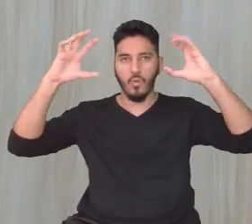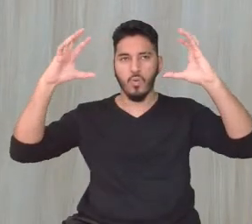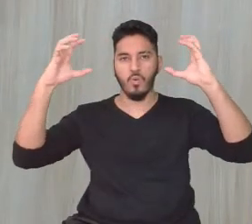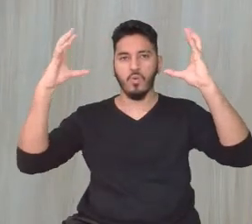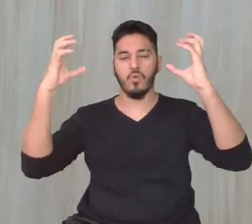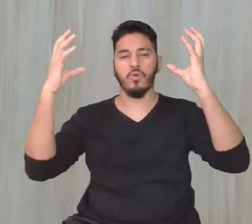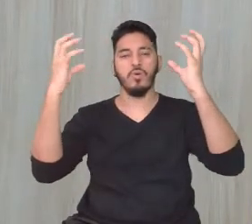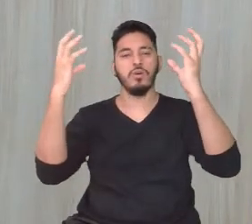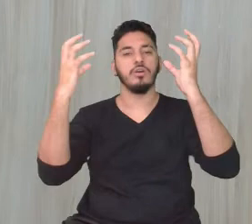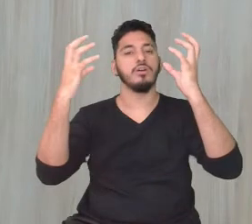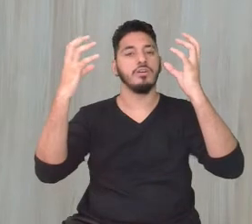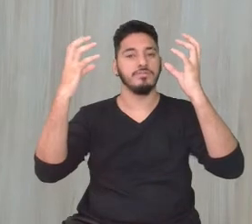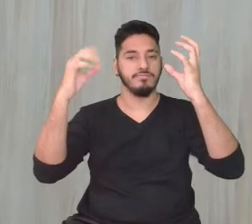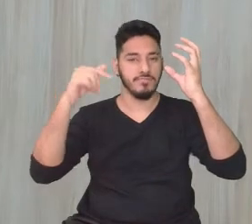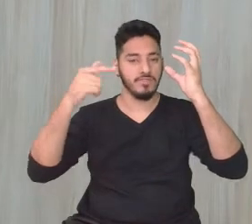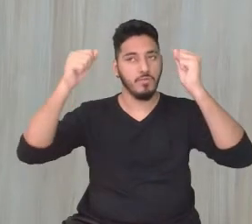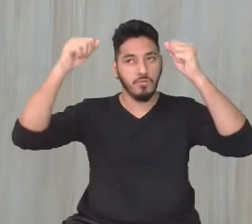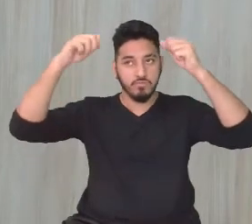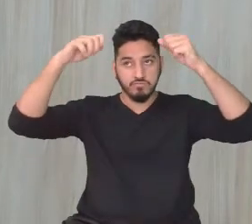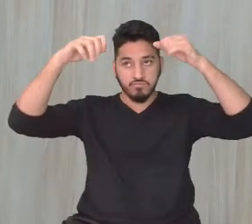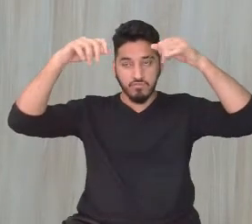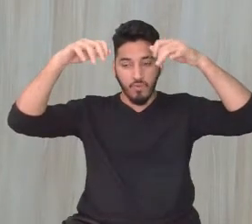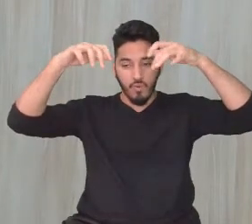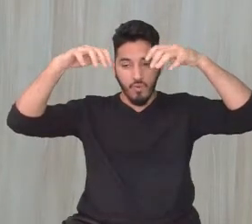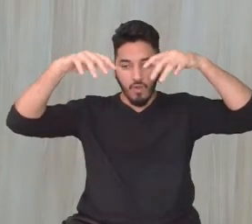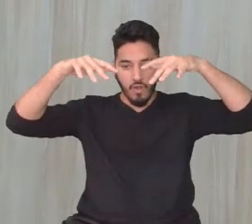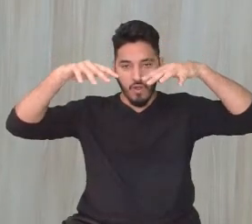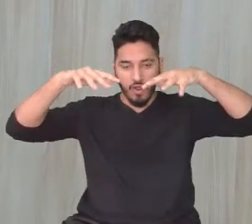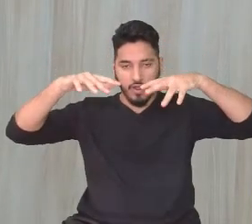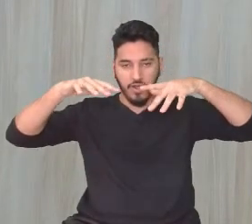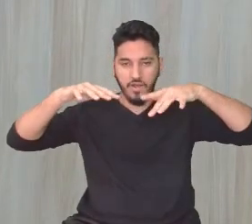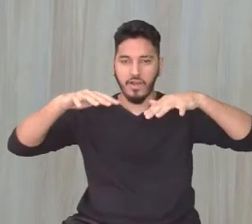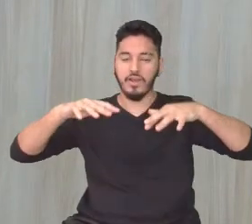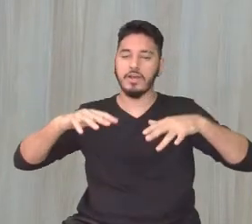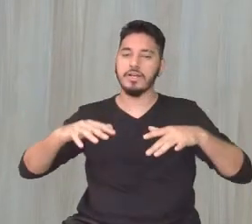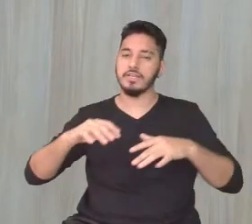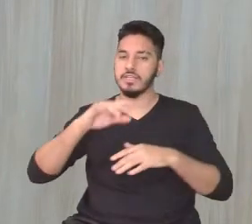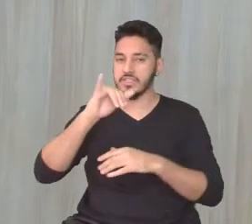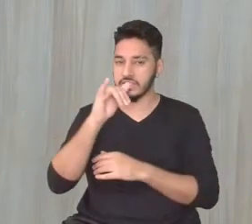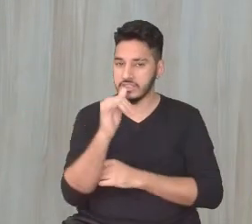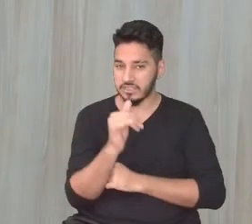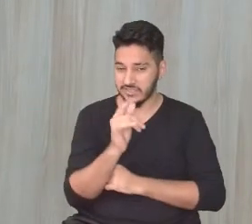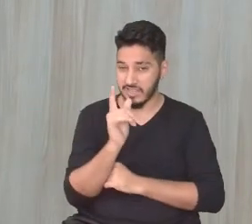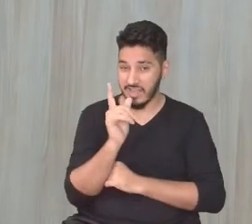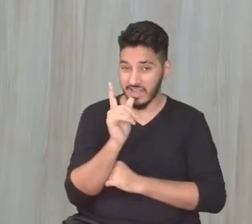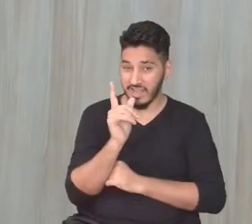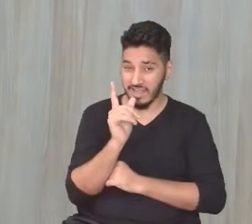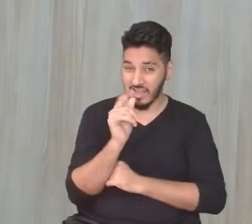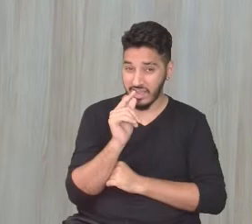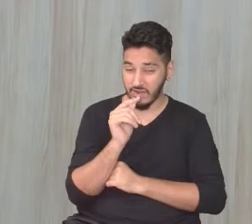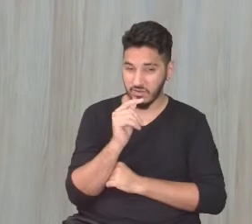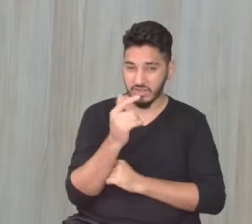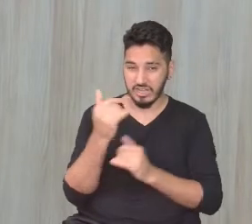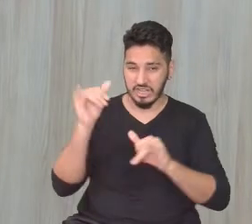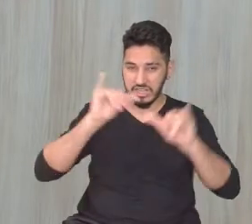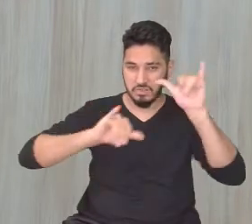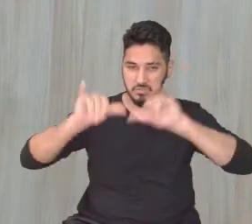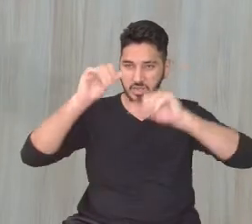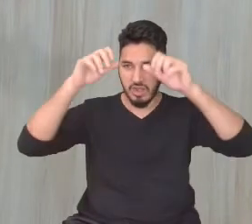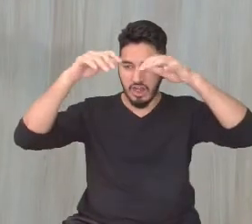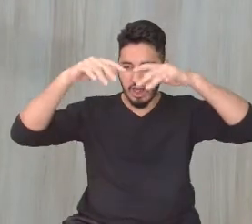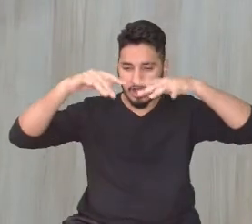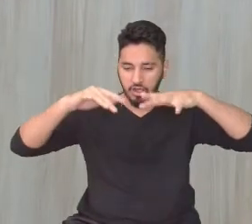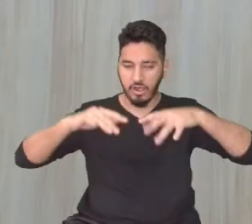sou fala na precipitação pluviométrica esse dessa essa água com toda essa carga química tem os